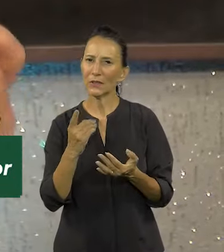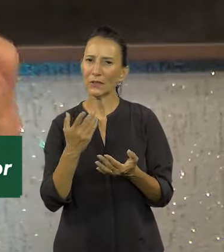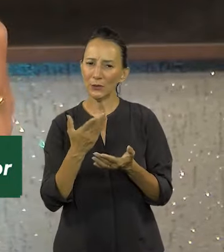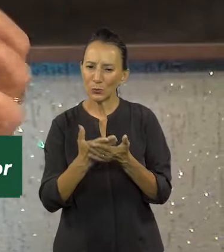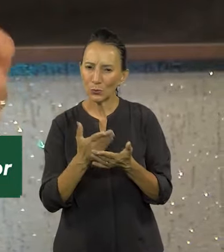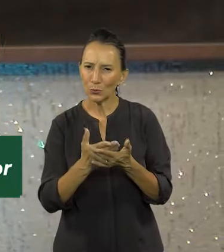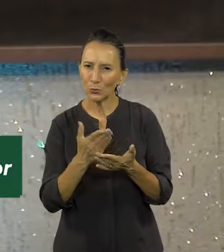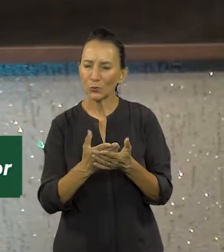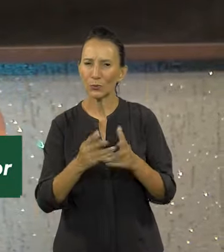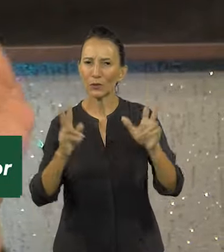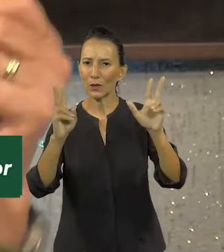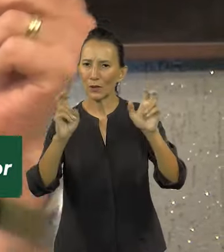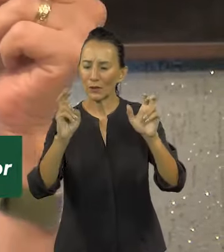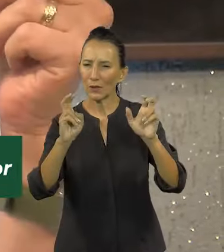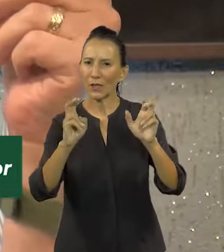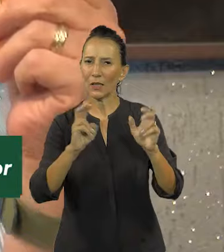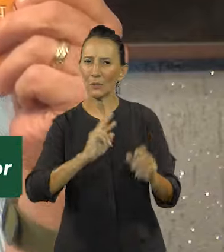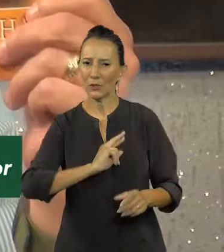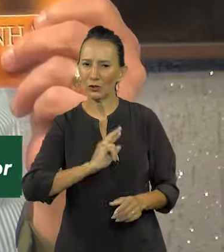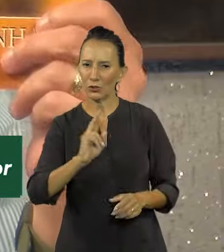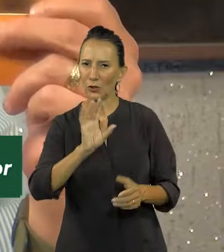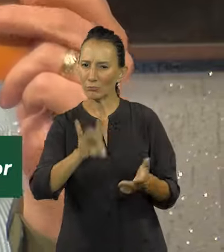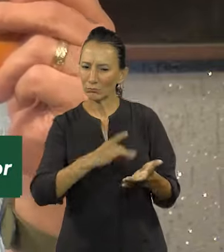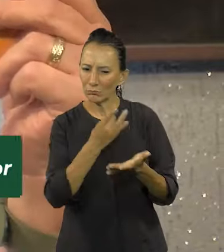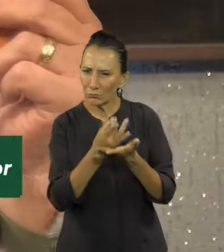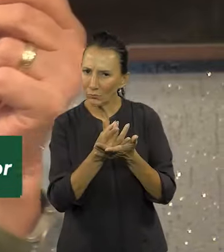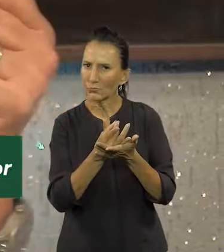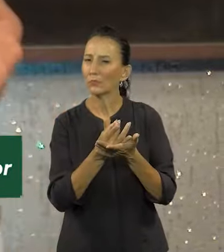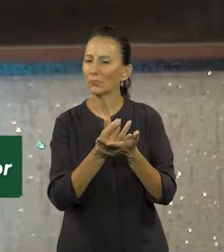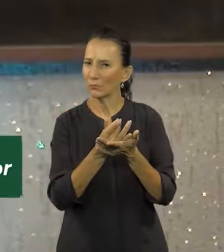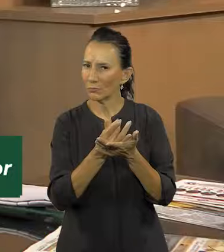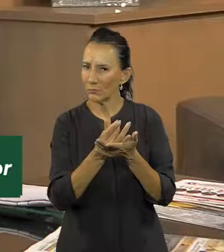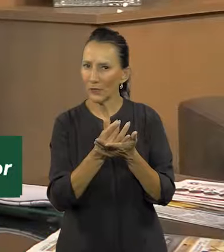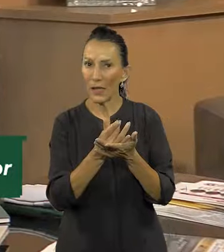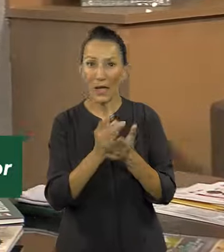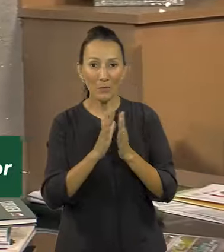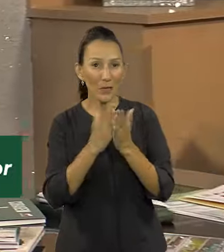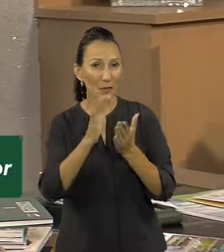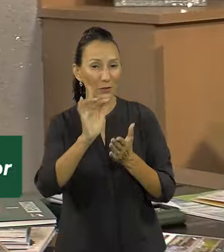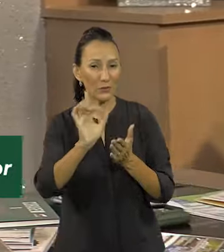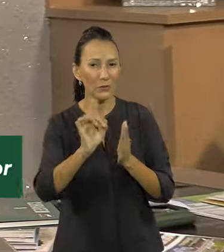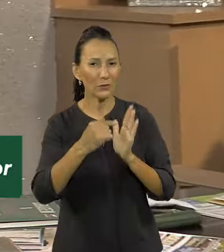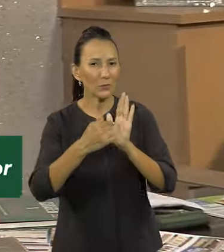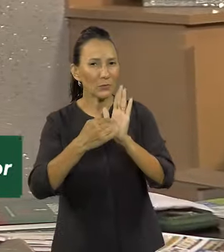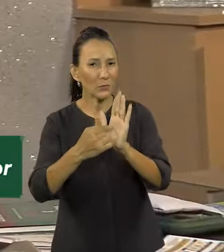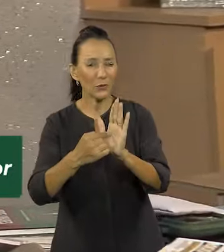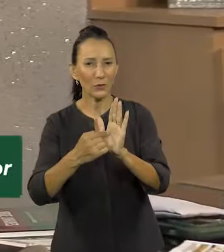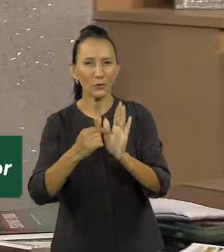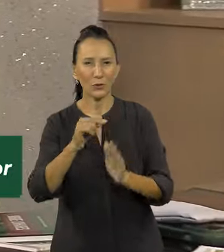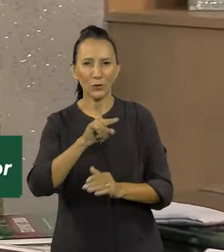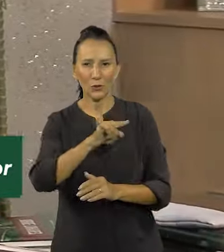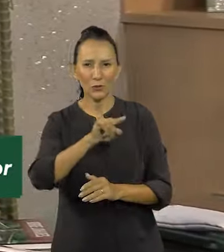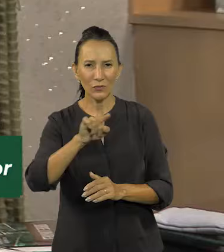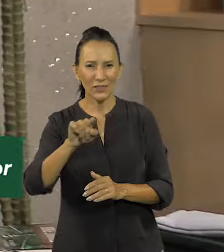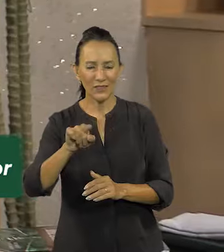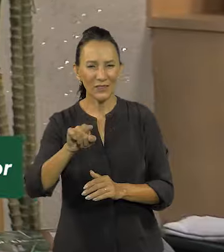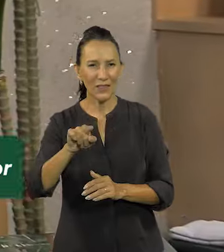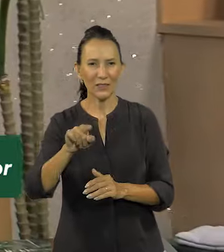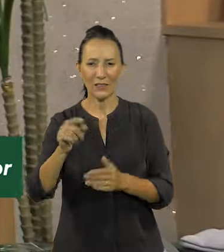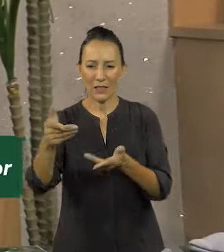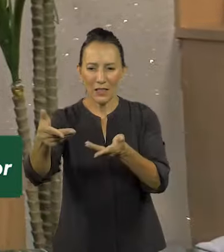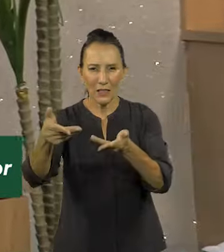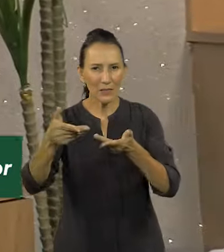sua igreja sobre seitas heresias a Bíblia diz que você não deve nem receber em